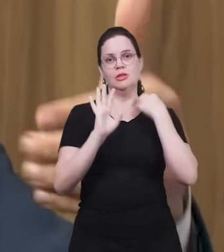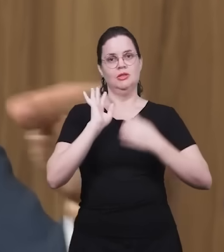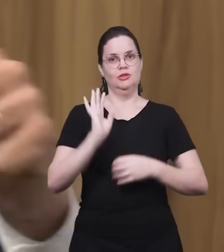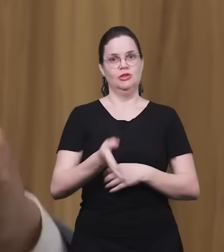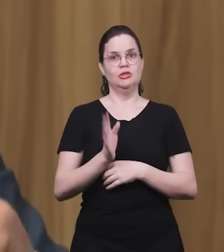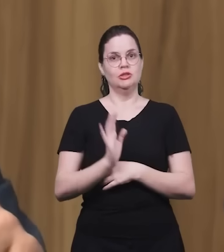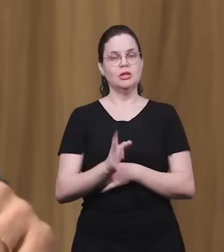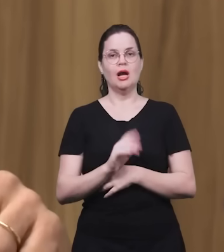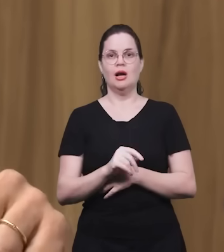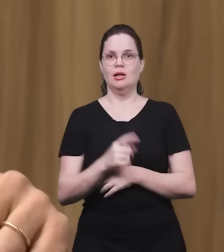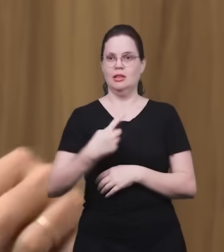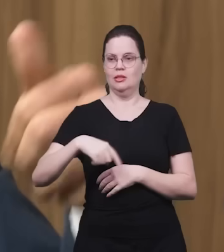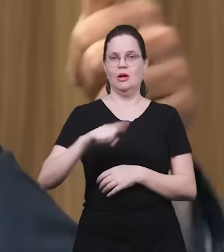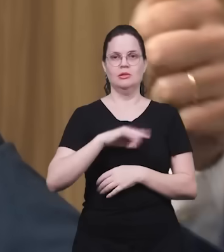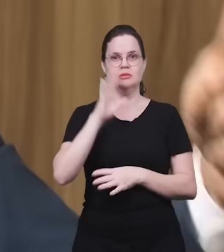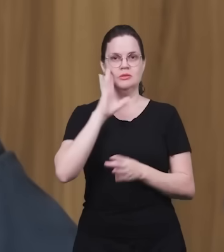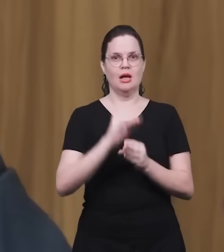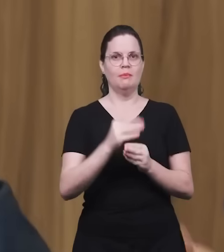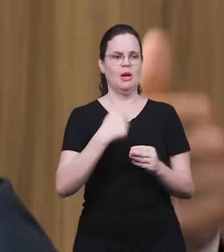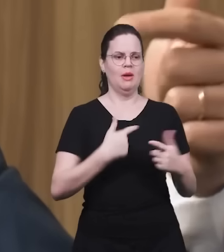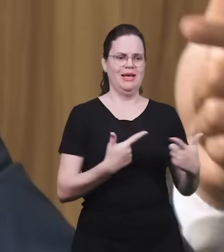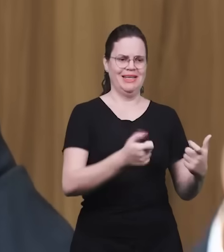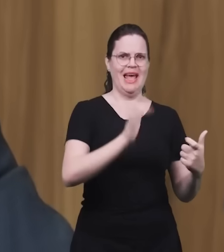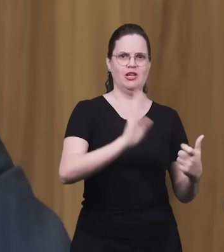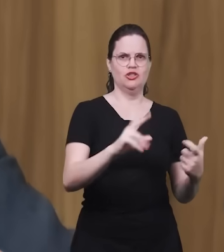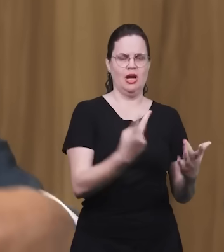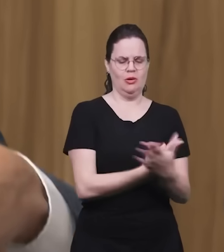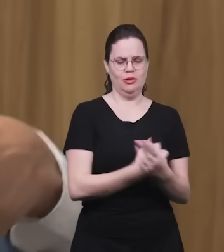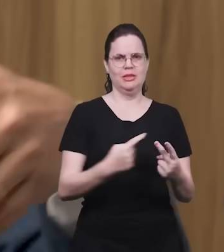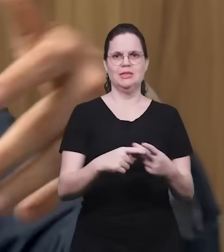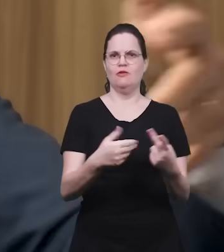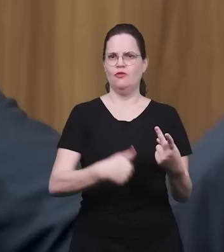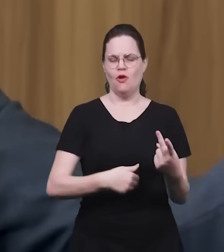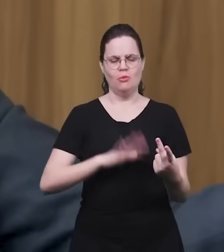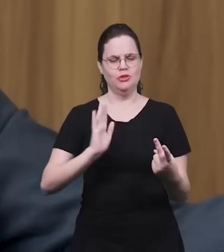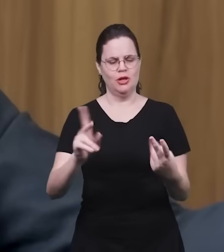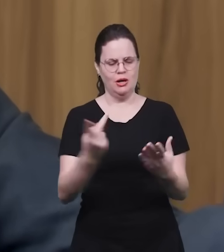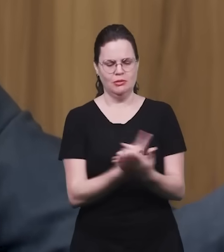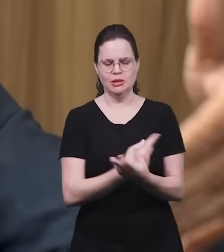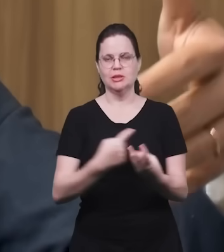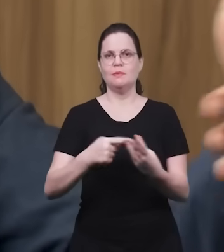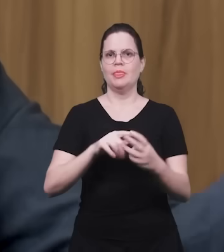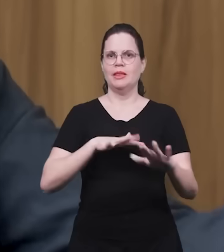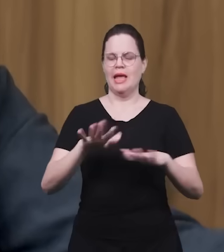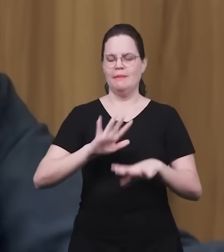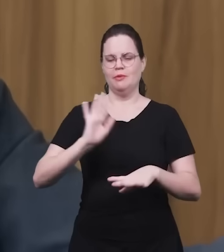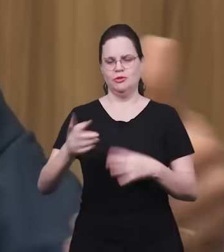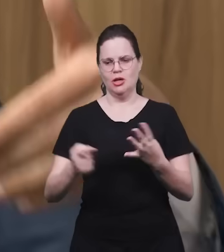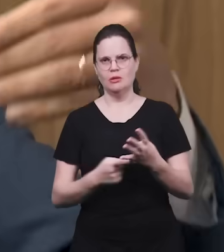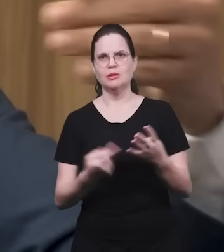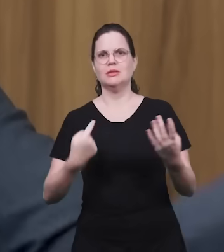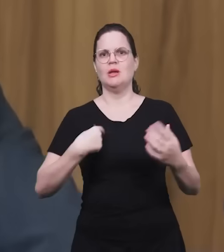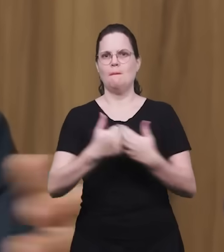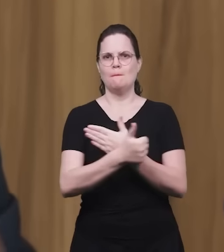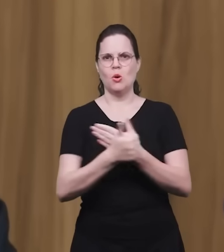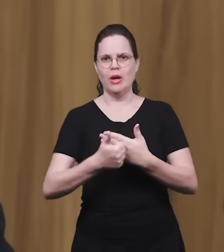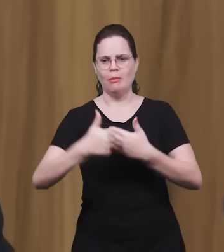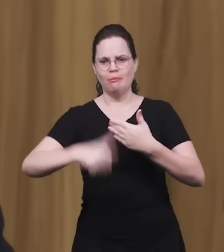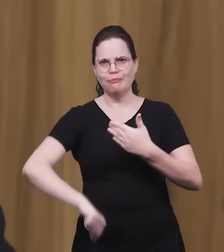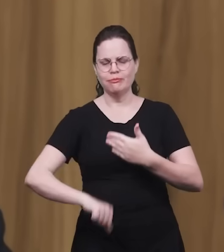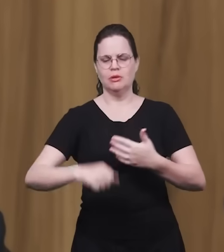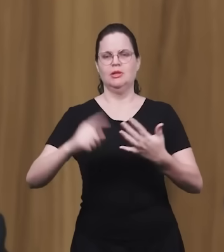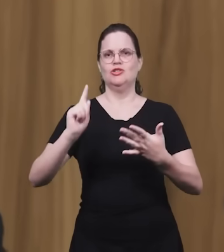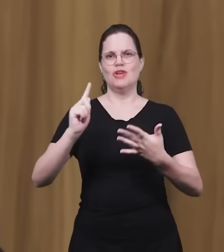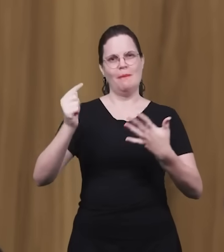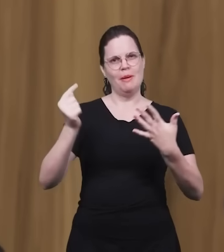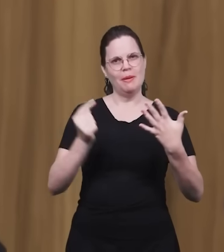eventos que estão diante dos nossos olhos, guerras, rumores de guerras, eventos que atinge o comportamento humano, a natureza,